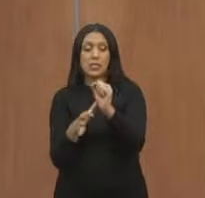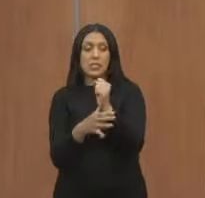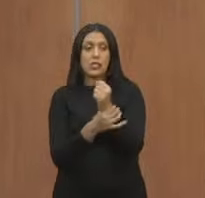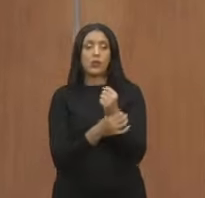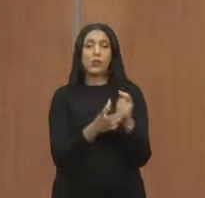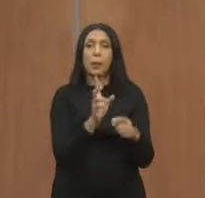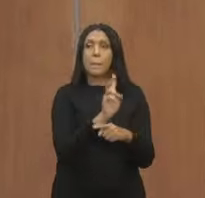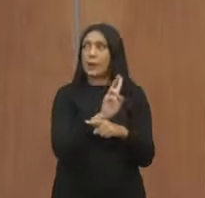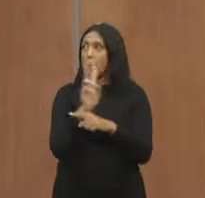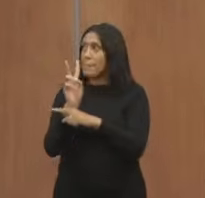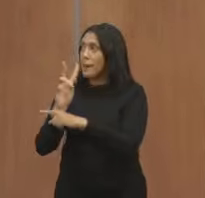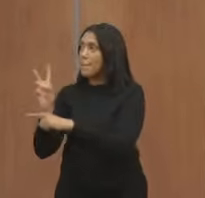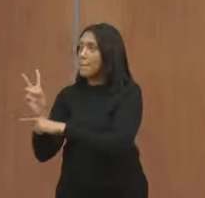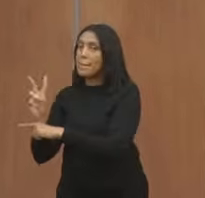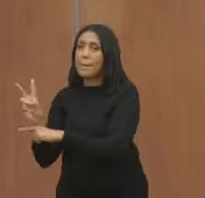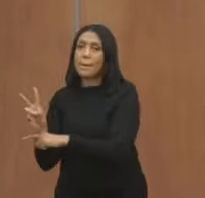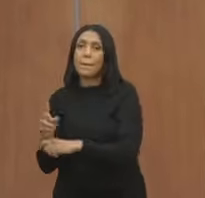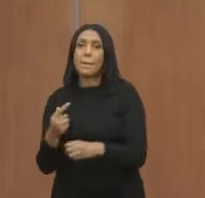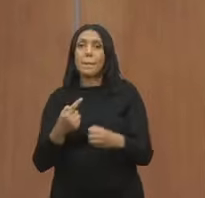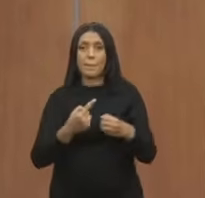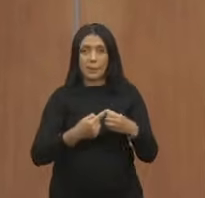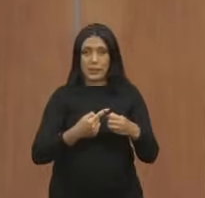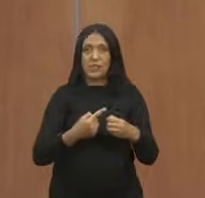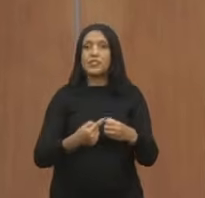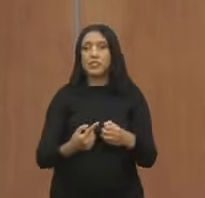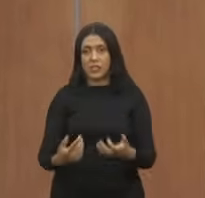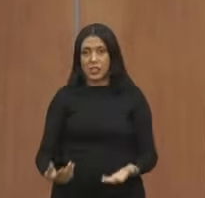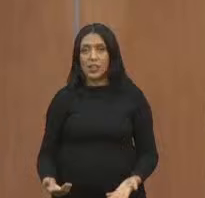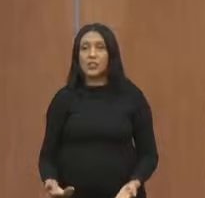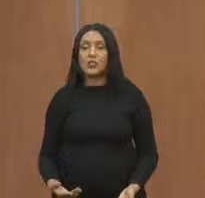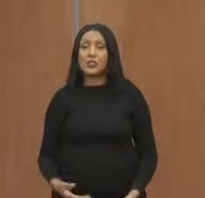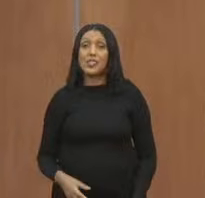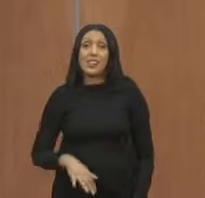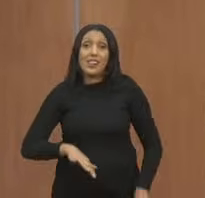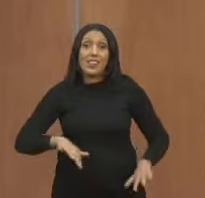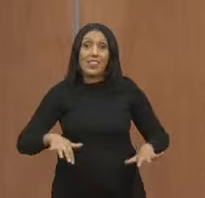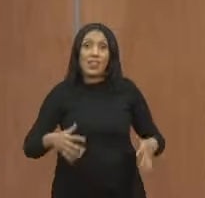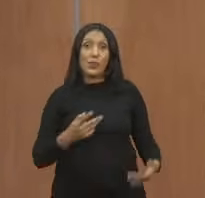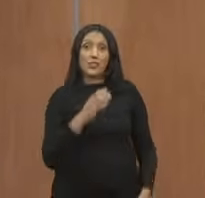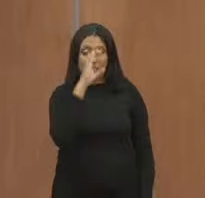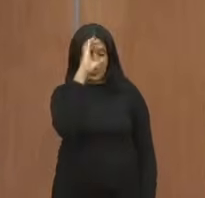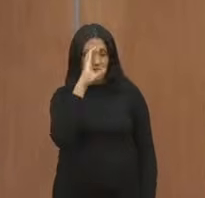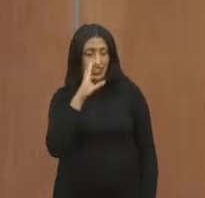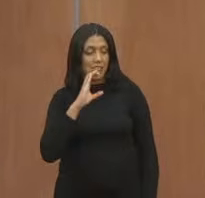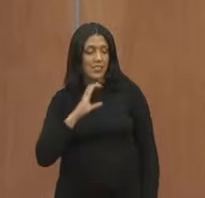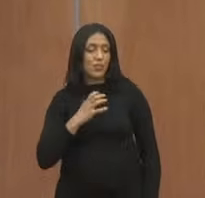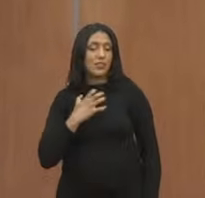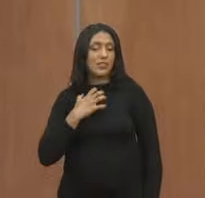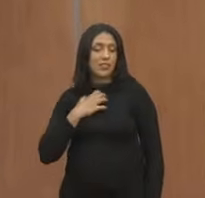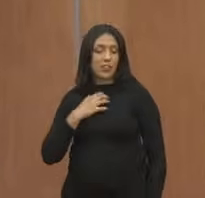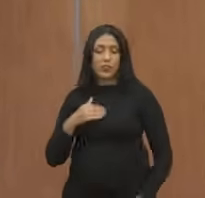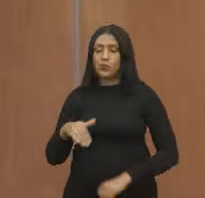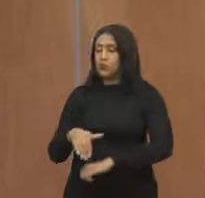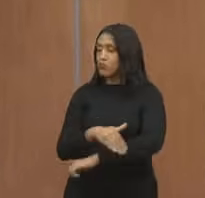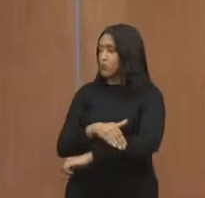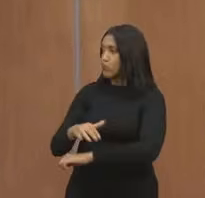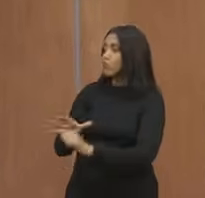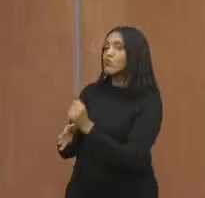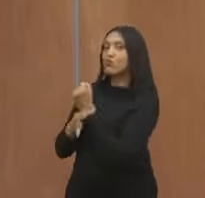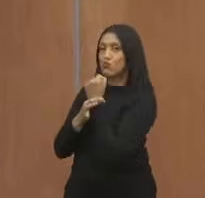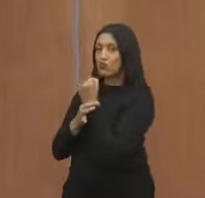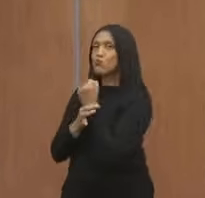da sensação de segurança que o munícipe tem com as câmeras instaladas na cidade. Também temos